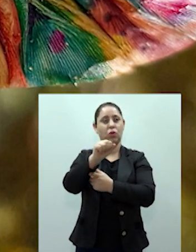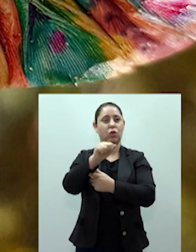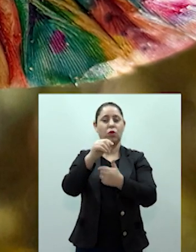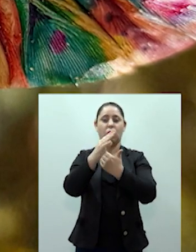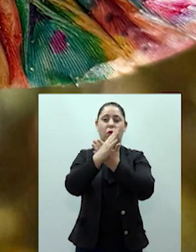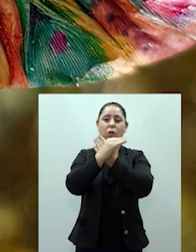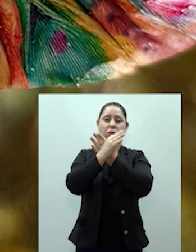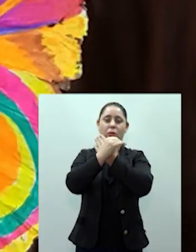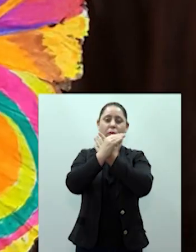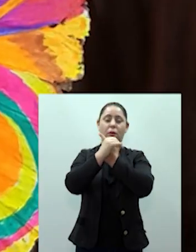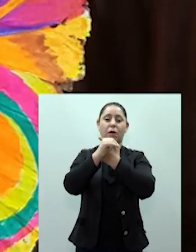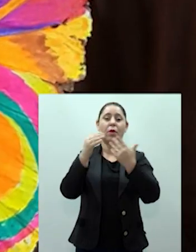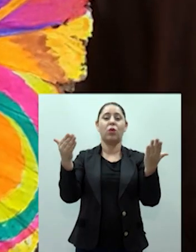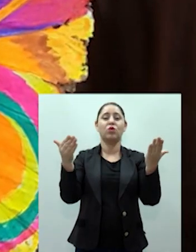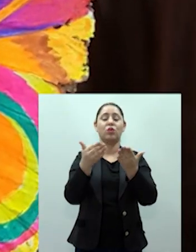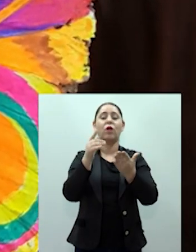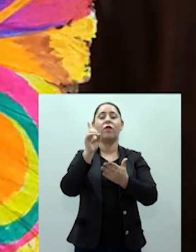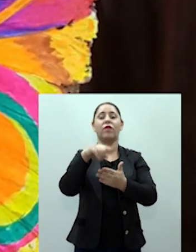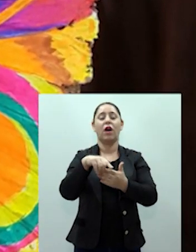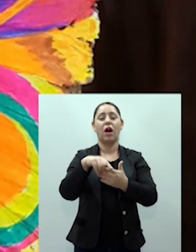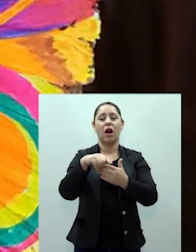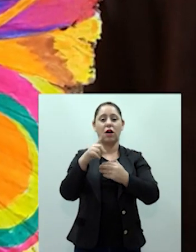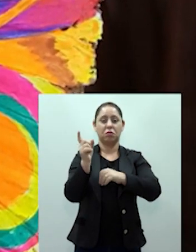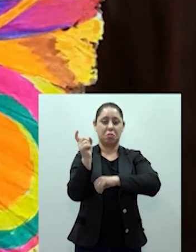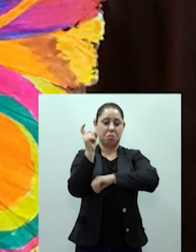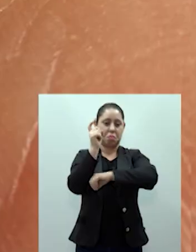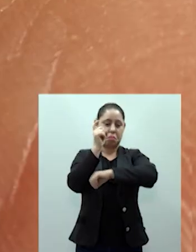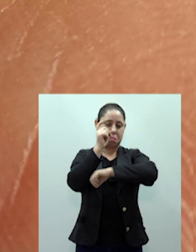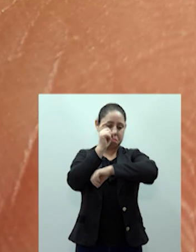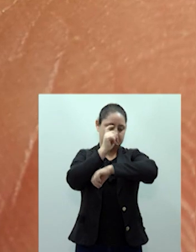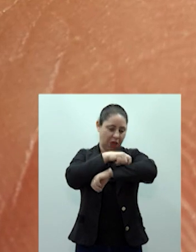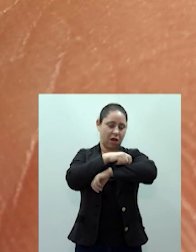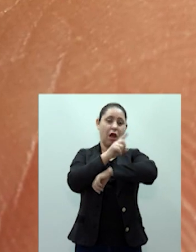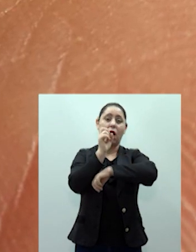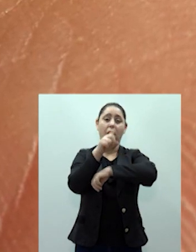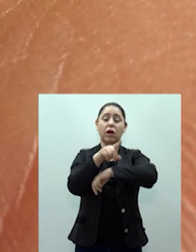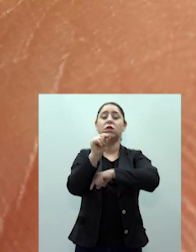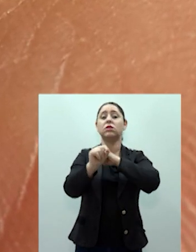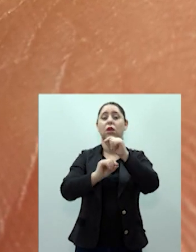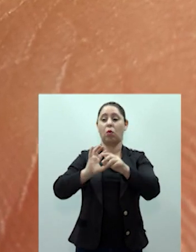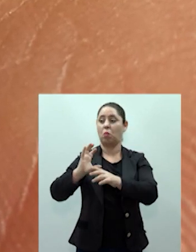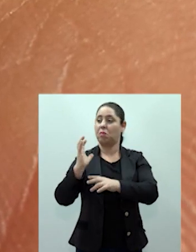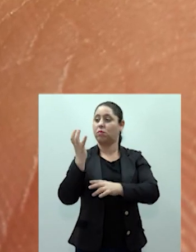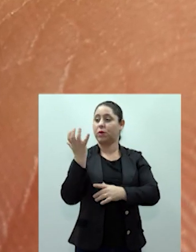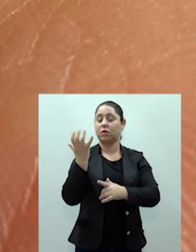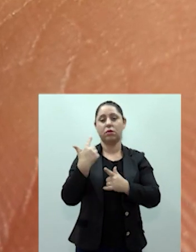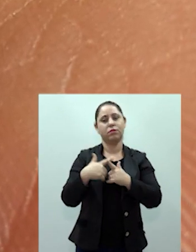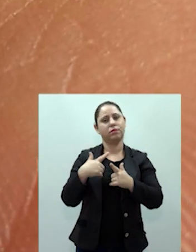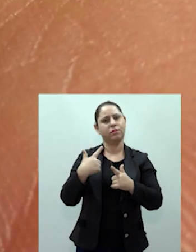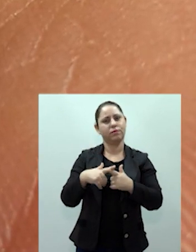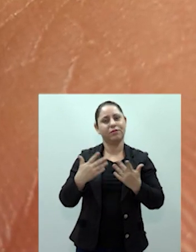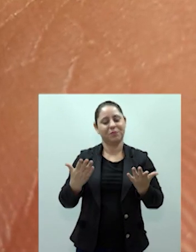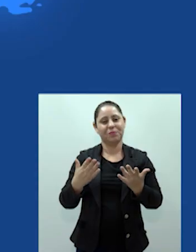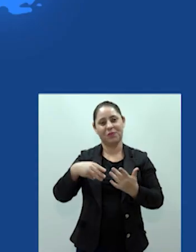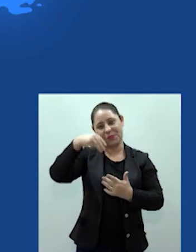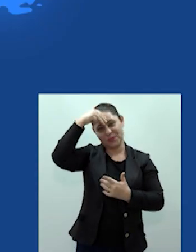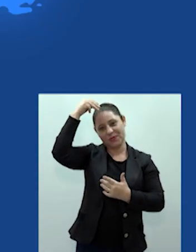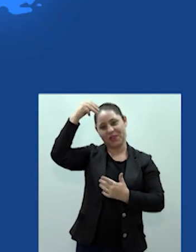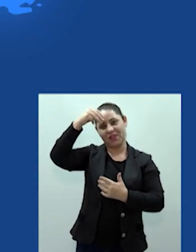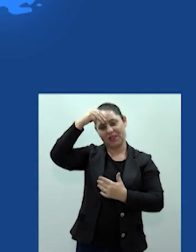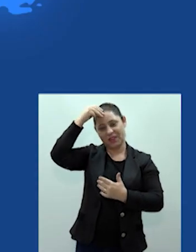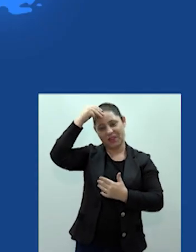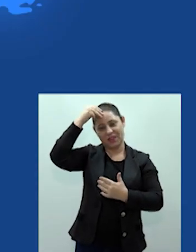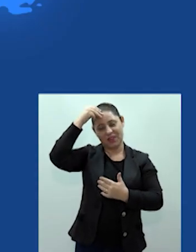pintei borboleta, aí o mais recente foi a pintura no escorpião, que foi todo um acontecimento, porque